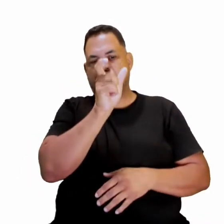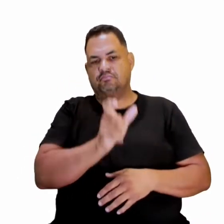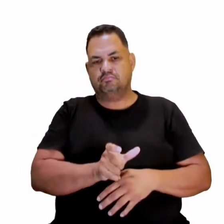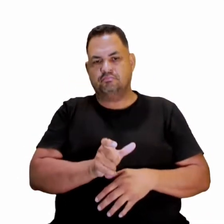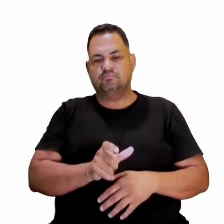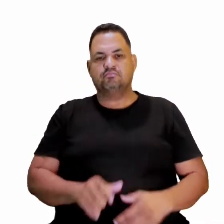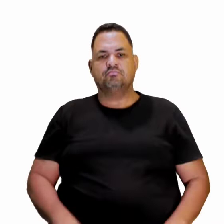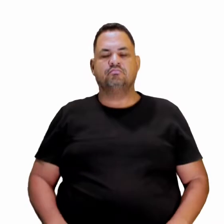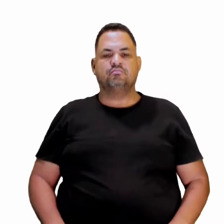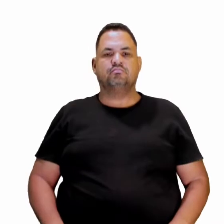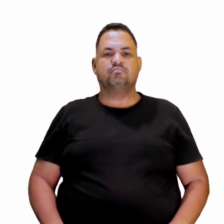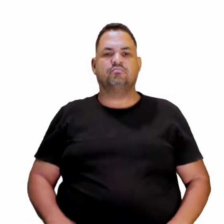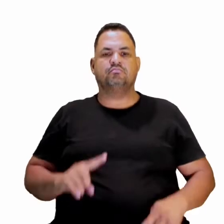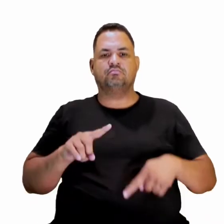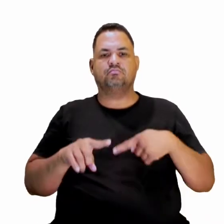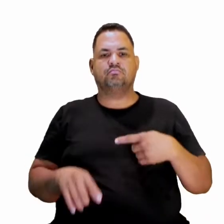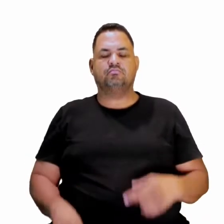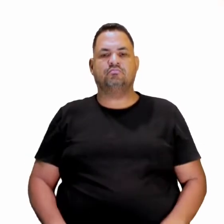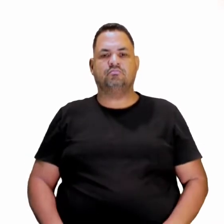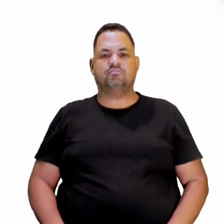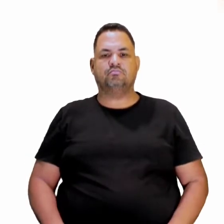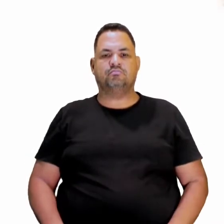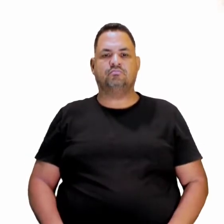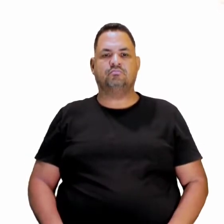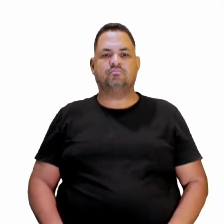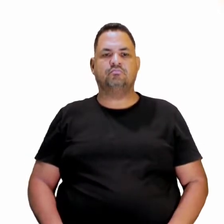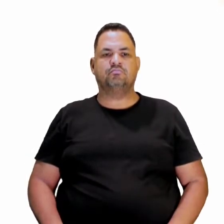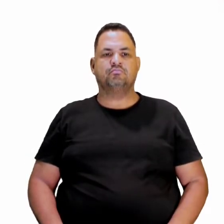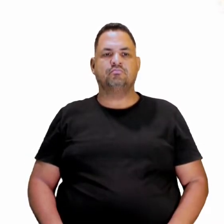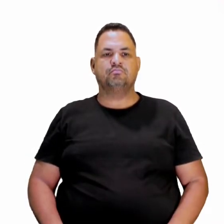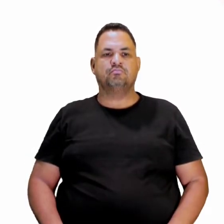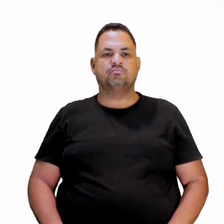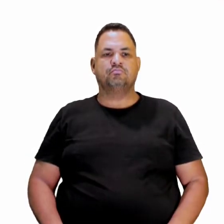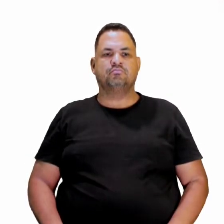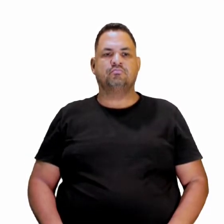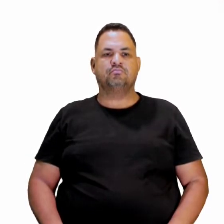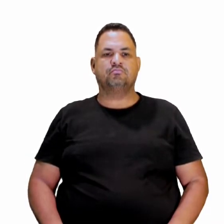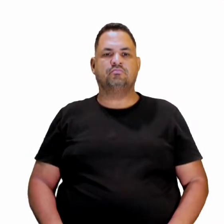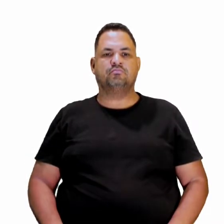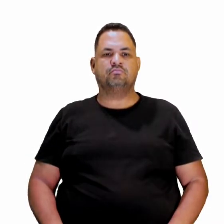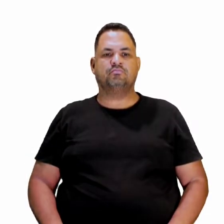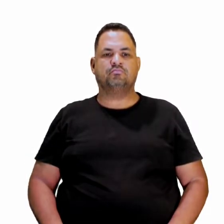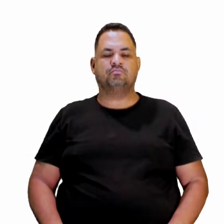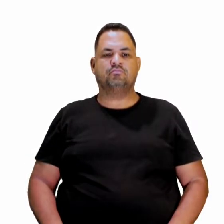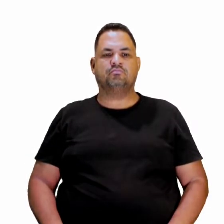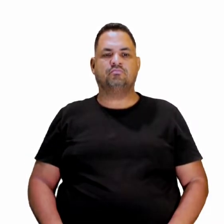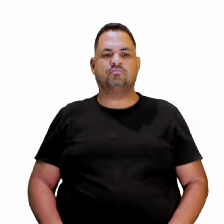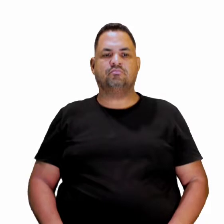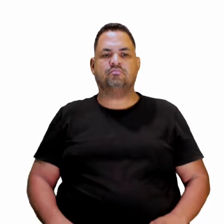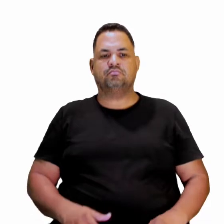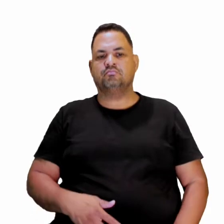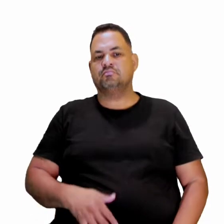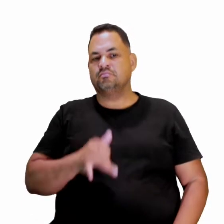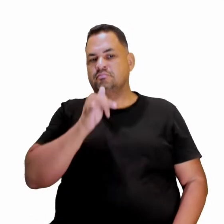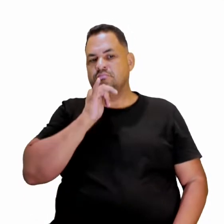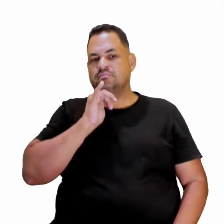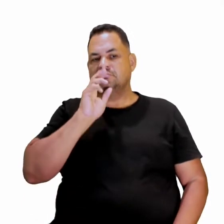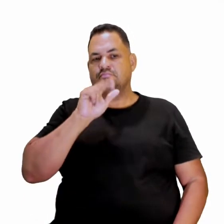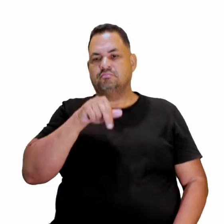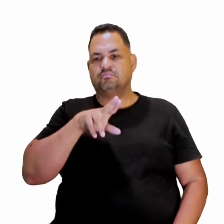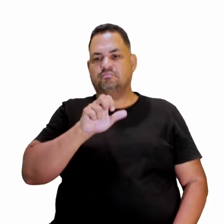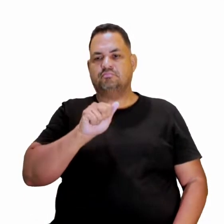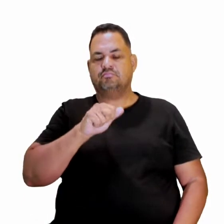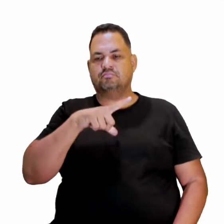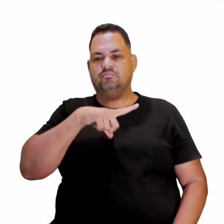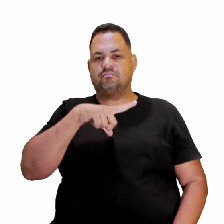o the girl. The girl é a mesma coisa que she, que é a mesma coisa que, por exemplo, Anna. Então,